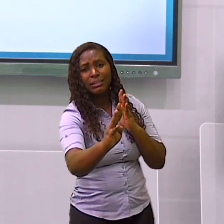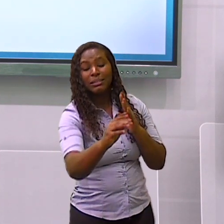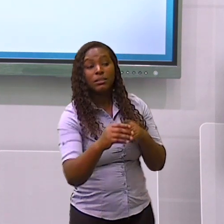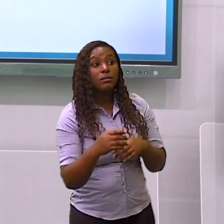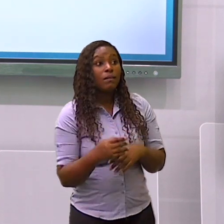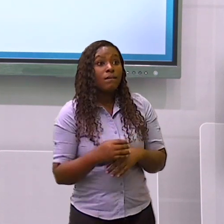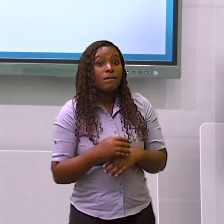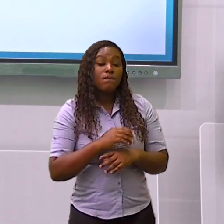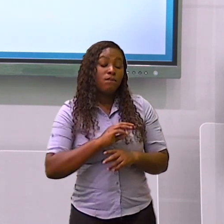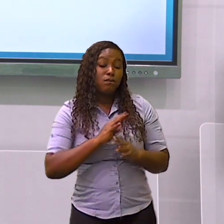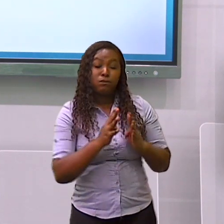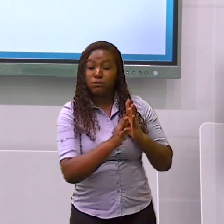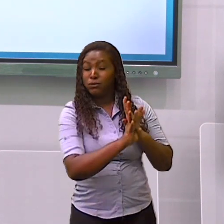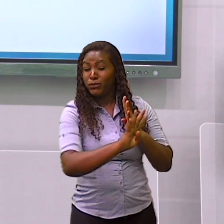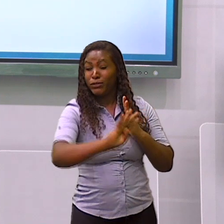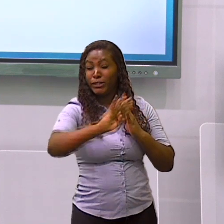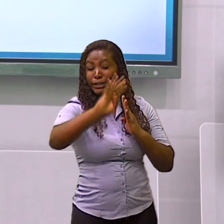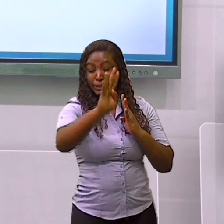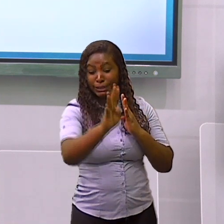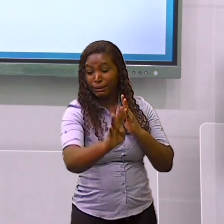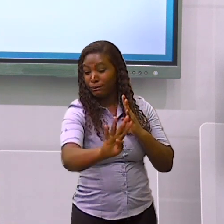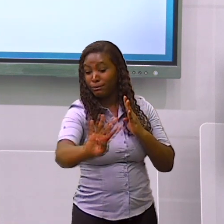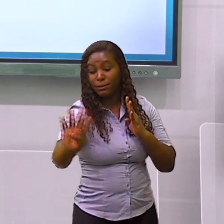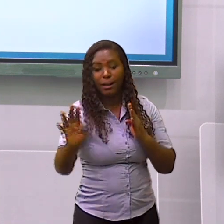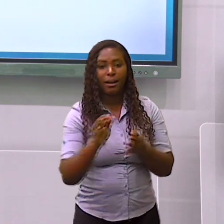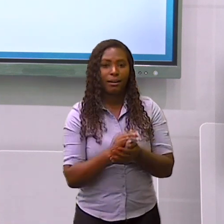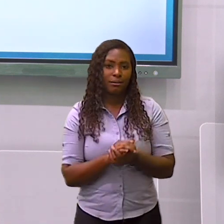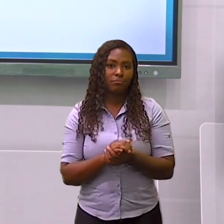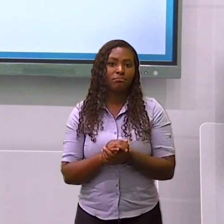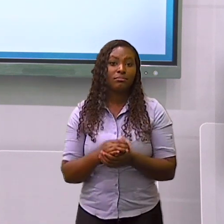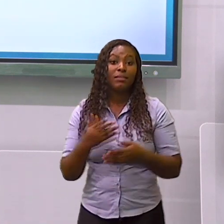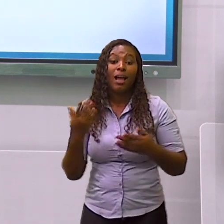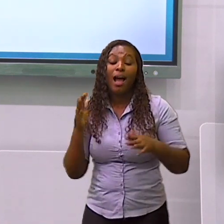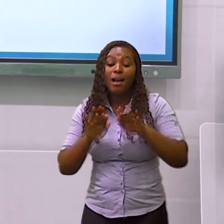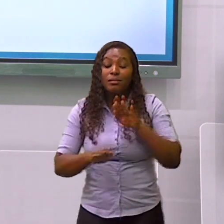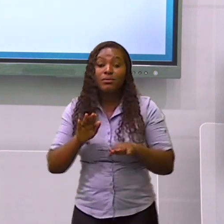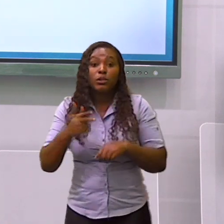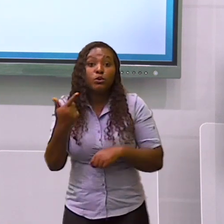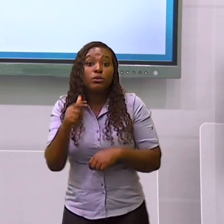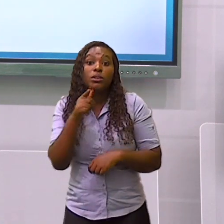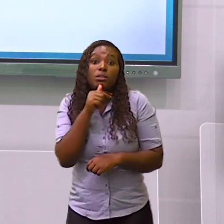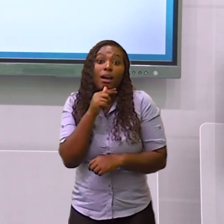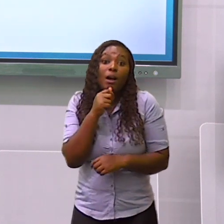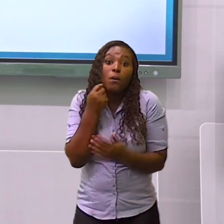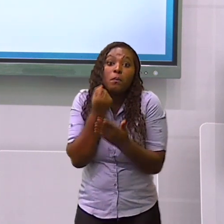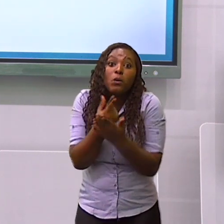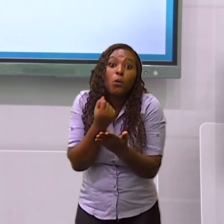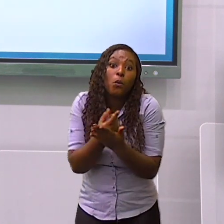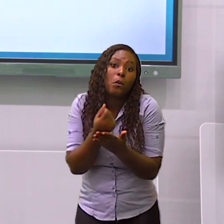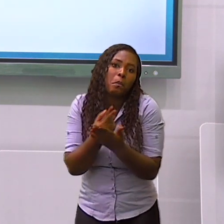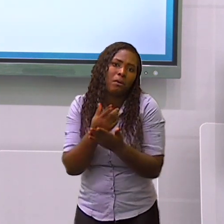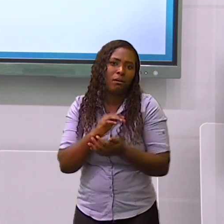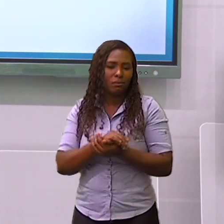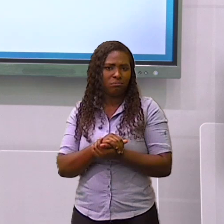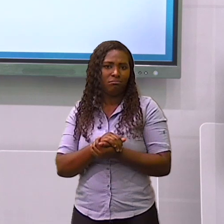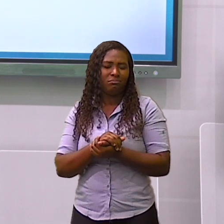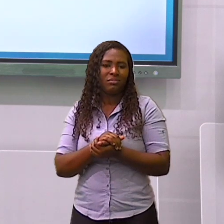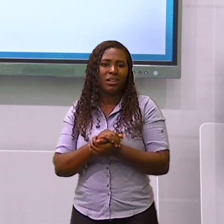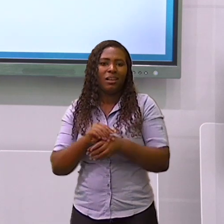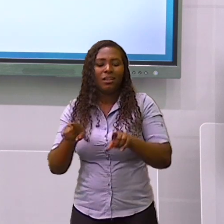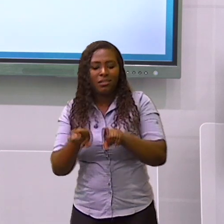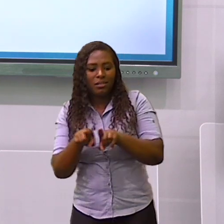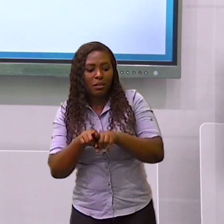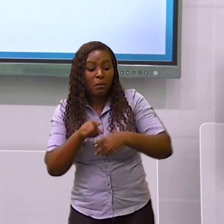suficientes, tá? E também não tinha mais água para comprar. As crianças recém-nascidas, elas precisavam de tomar banho com